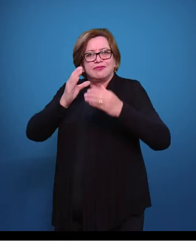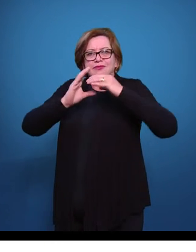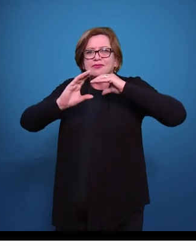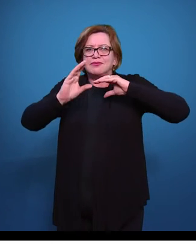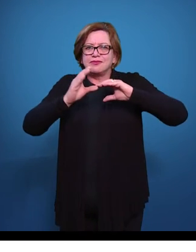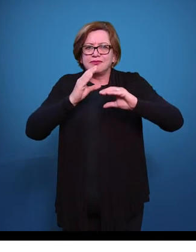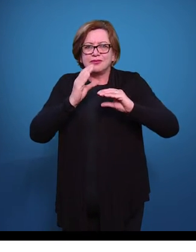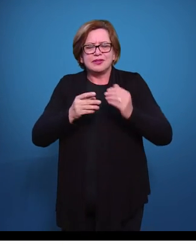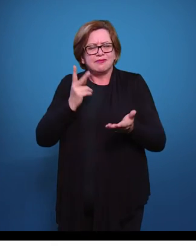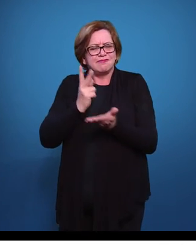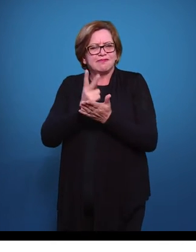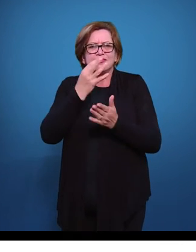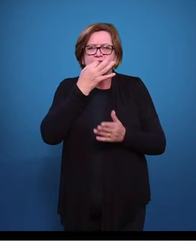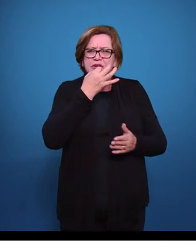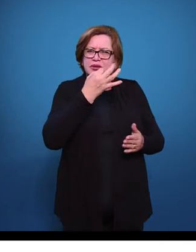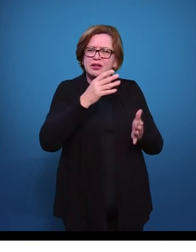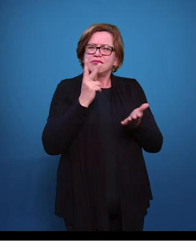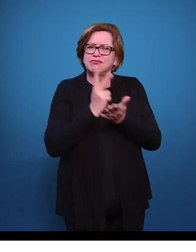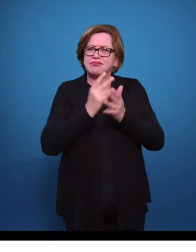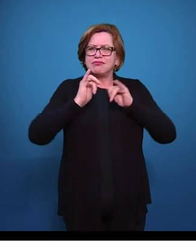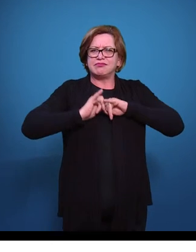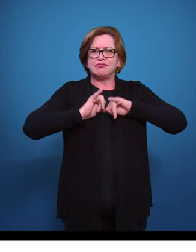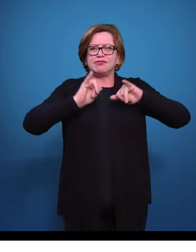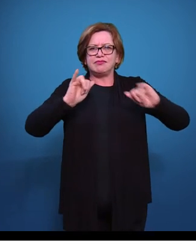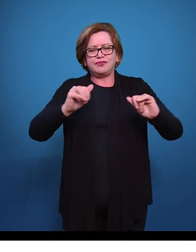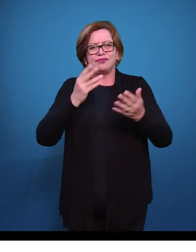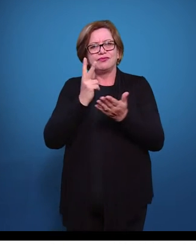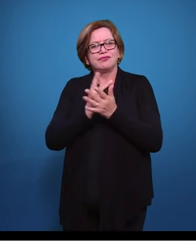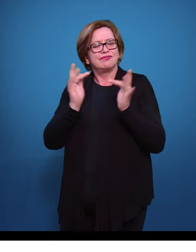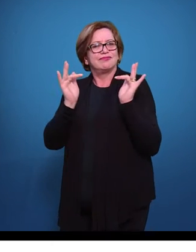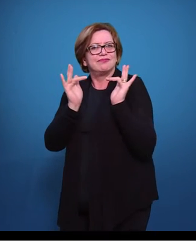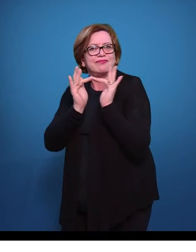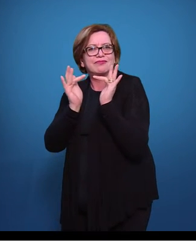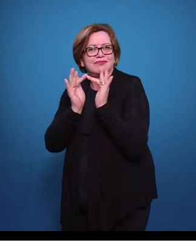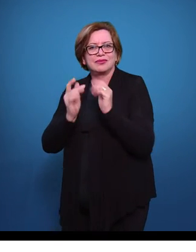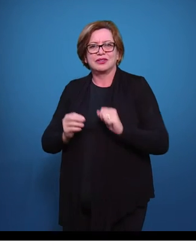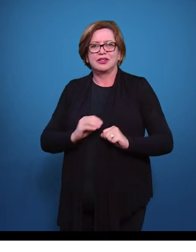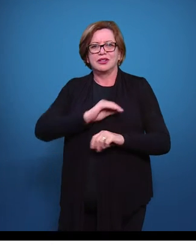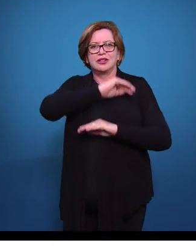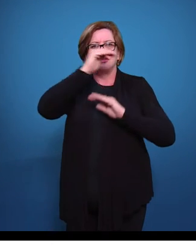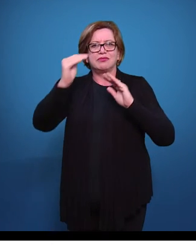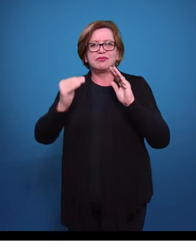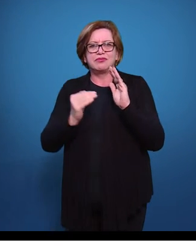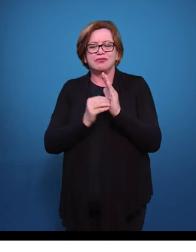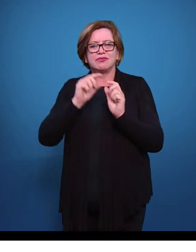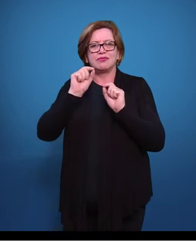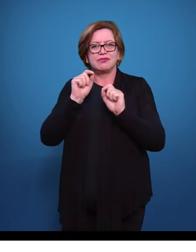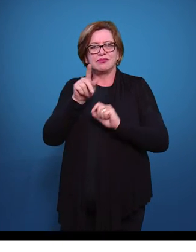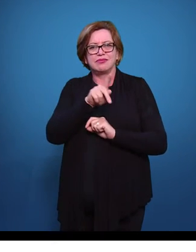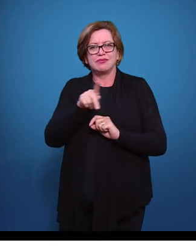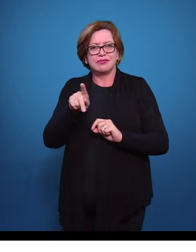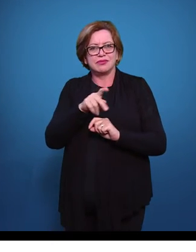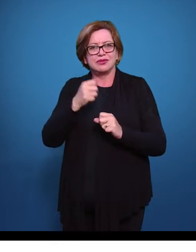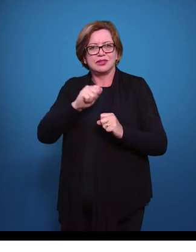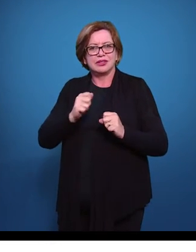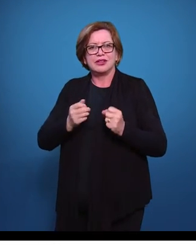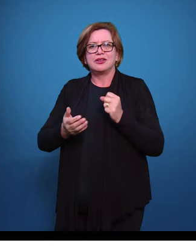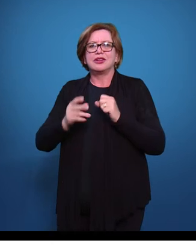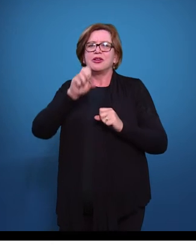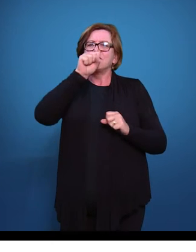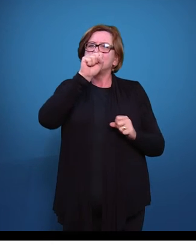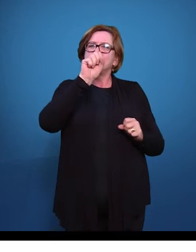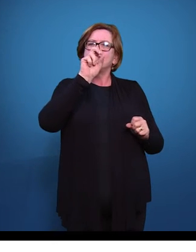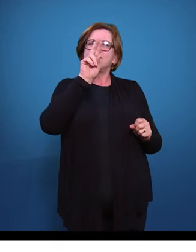sempre opinando informando e estabelecendo contato e por fim a competência de suporte social